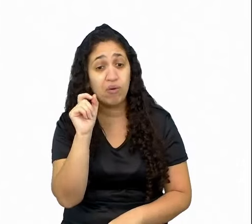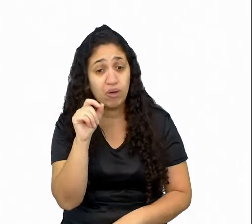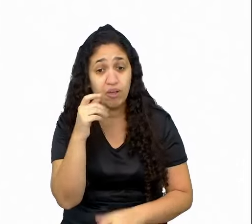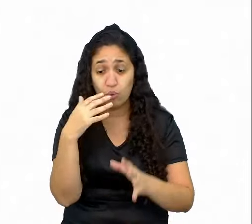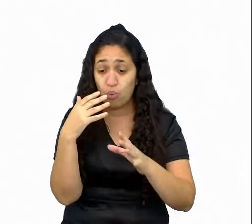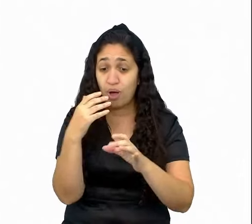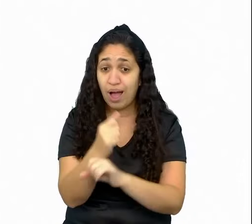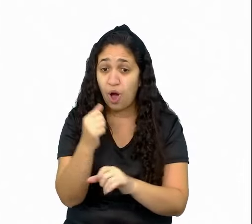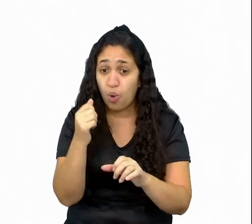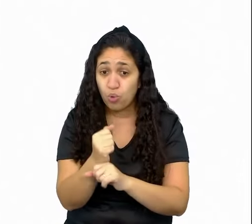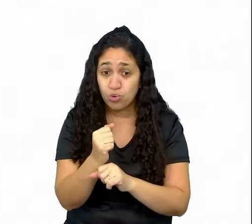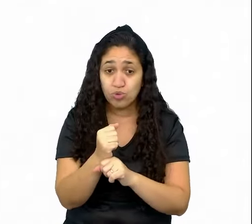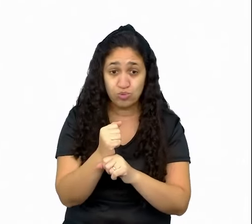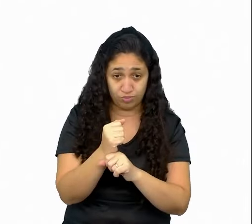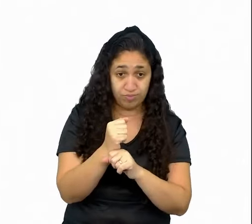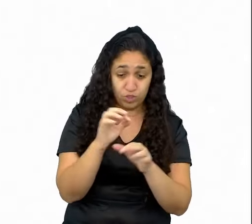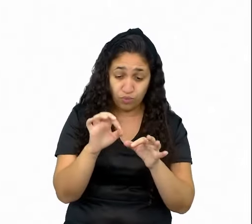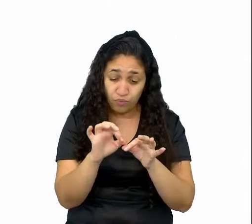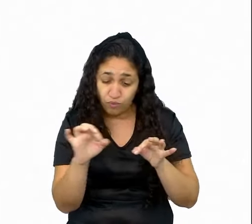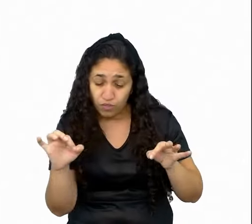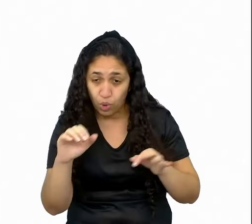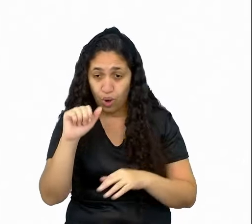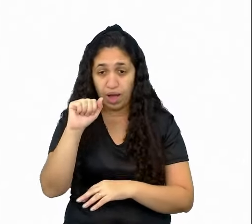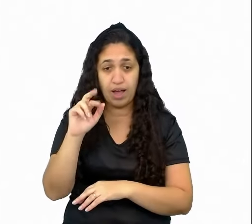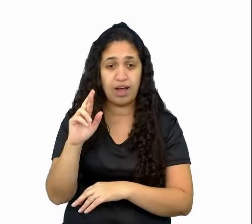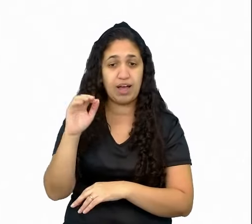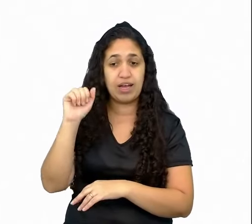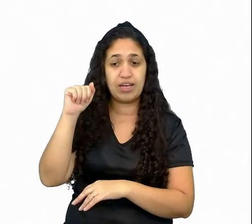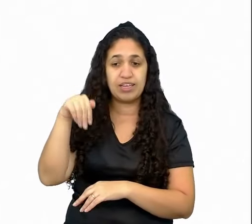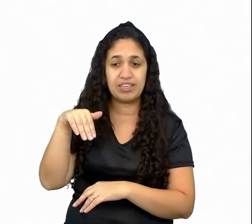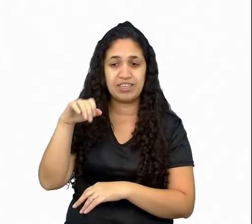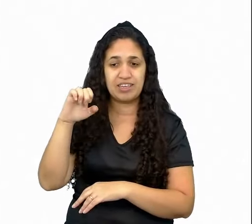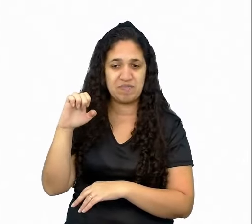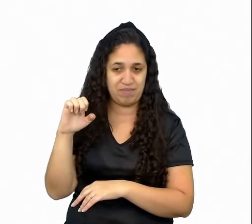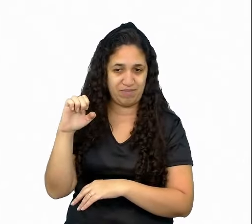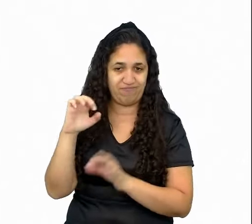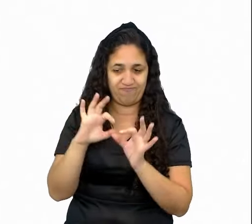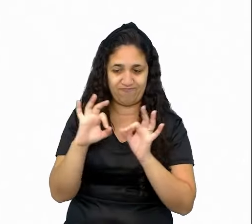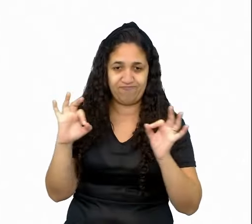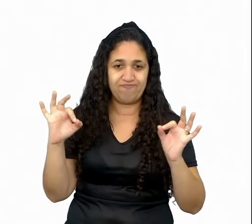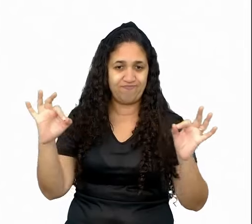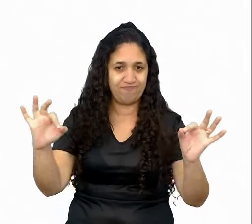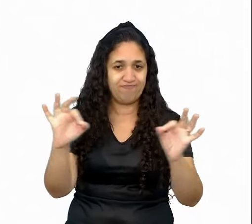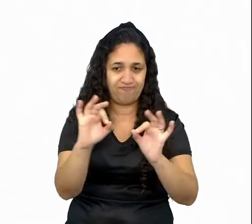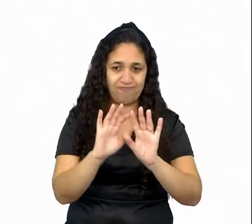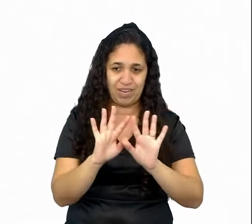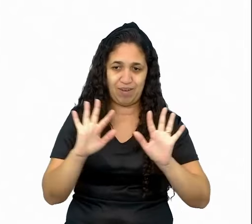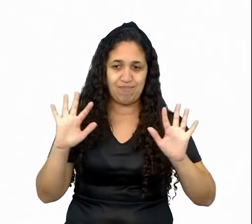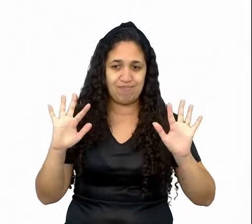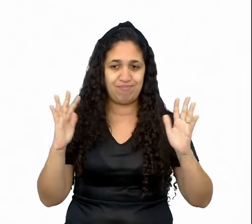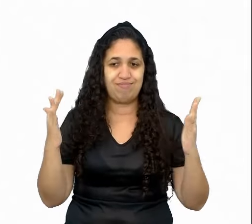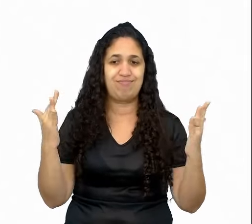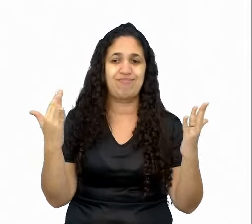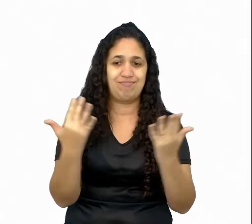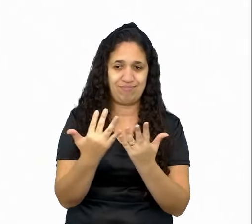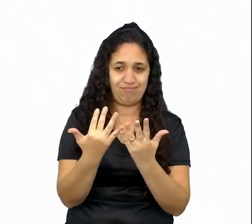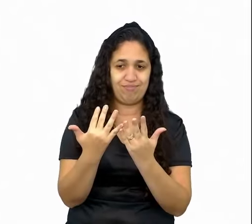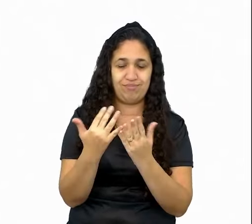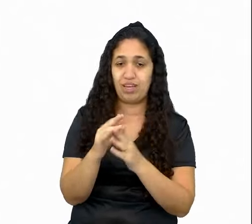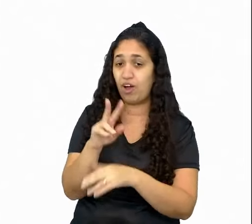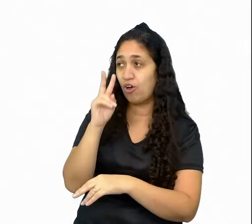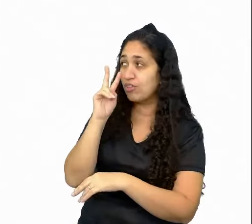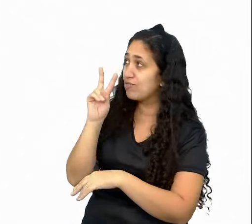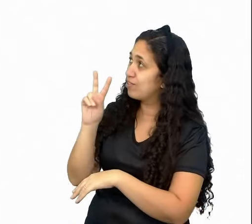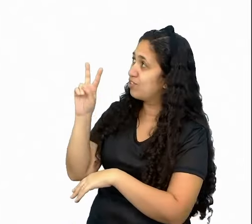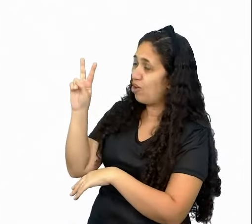cálculo da quantidade de fio de arame. Então, é esse meu problema inicial. Aí eu posso fazer o quê? Se vocês olharem